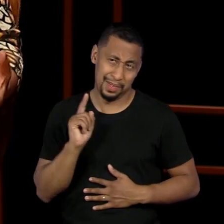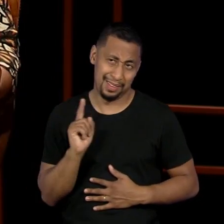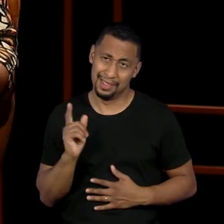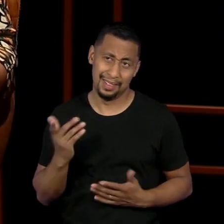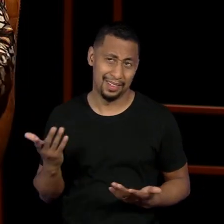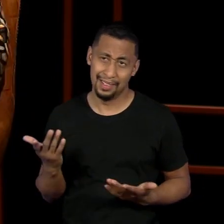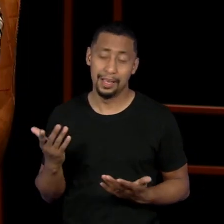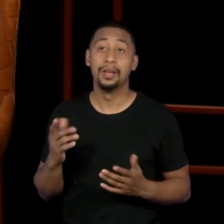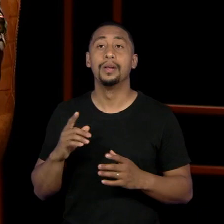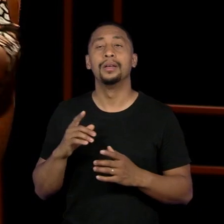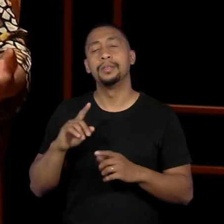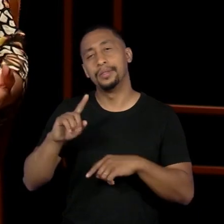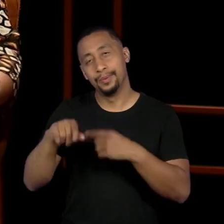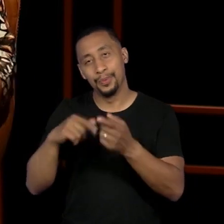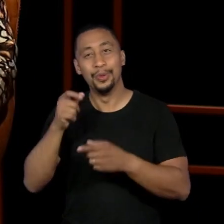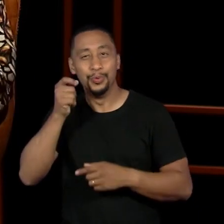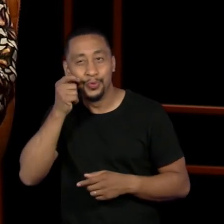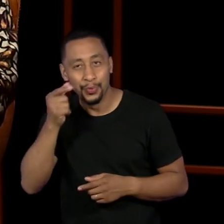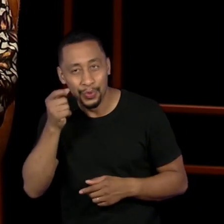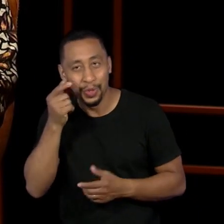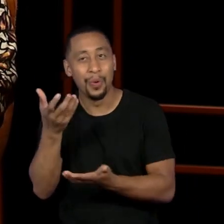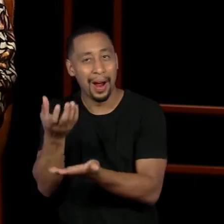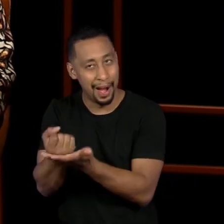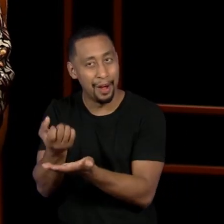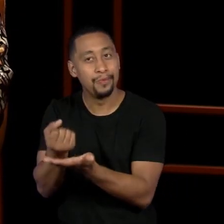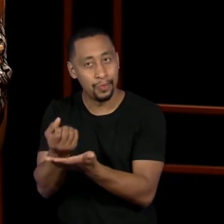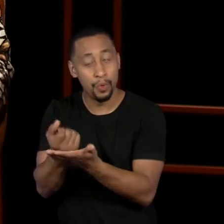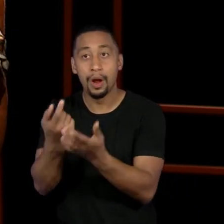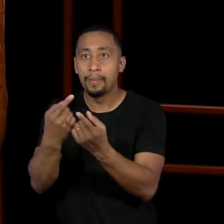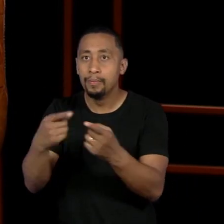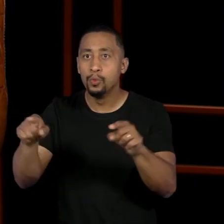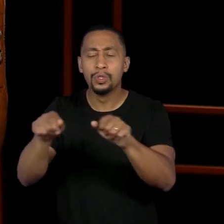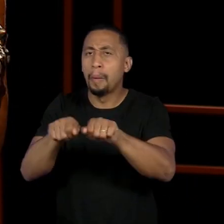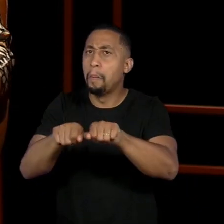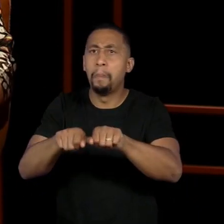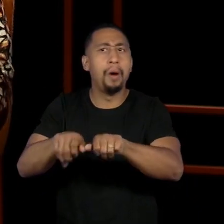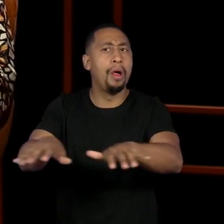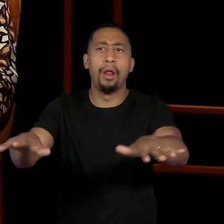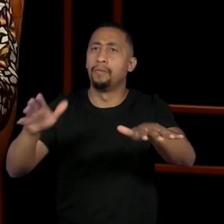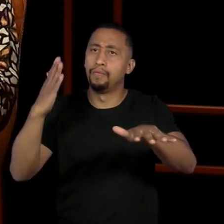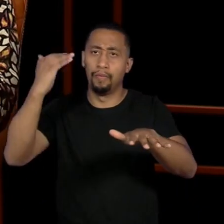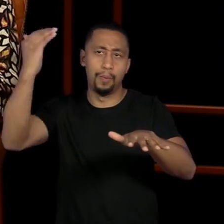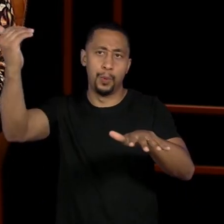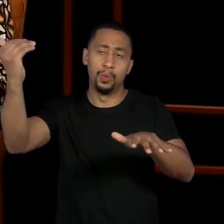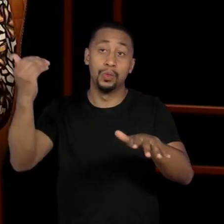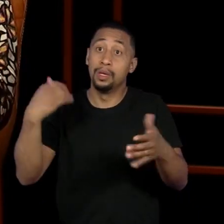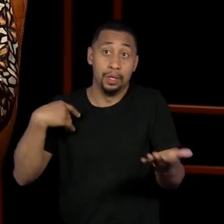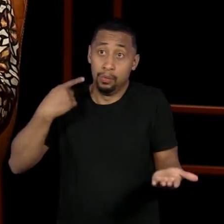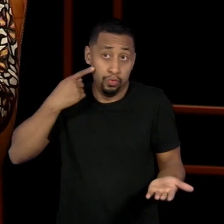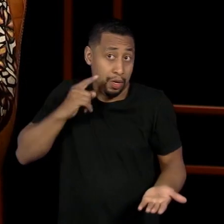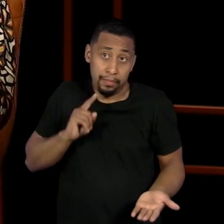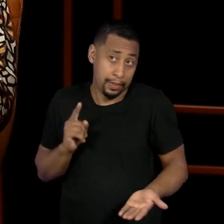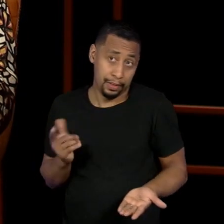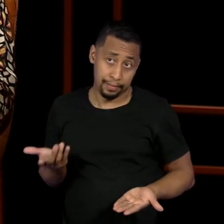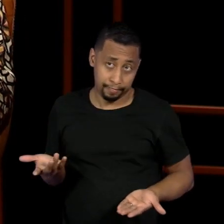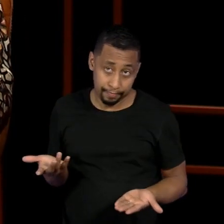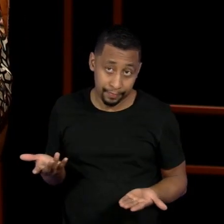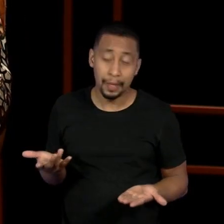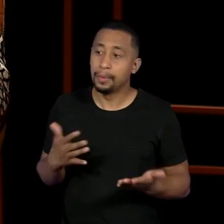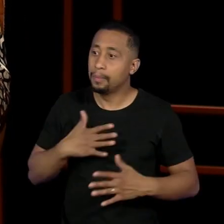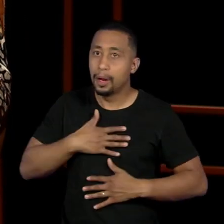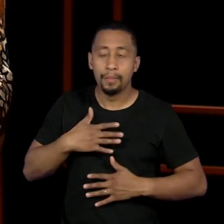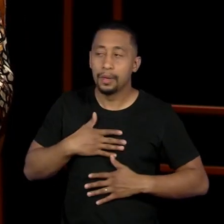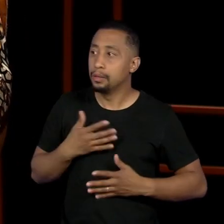depois o Chico gravou e foi o que foi. Não é? Mas esse momento foi um dos... Eu tenho imensos momentos